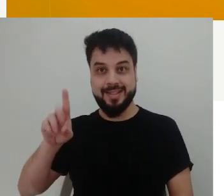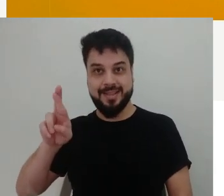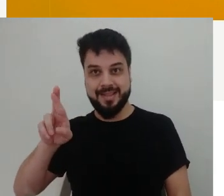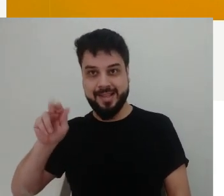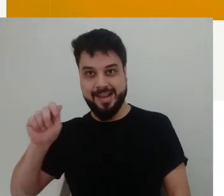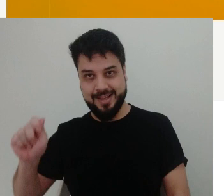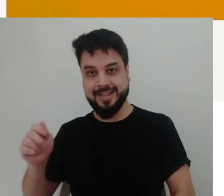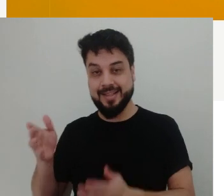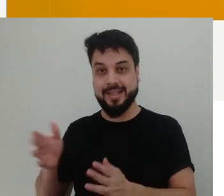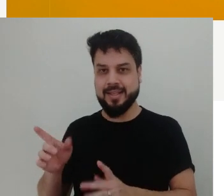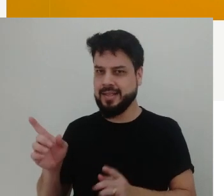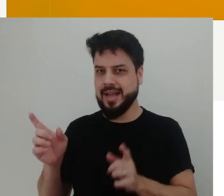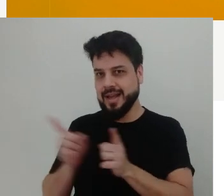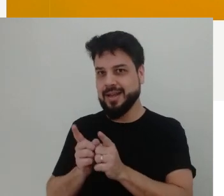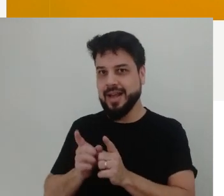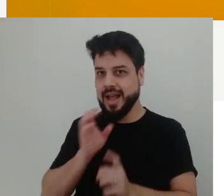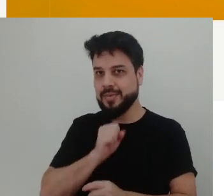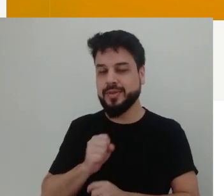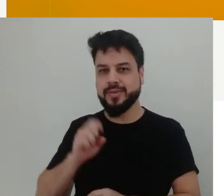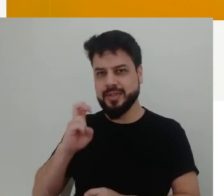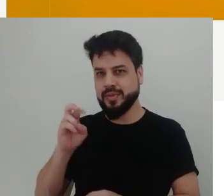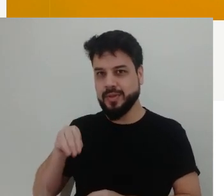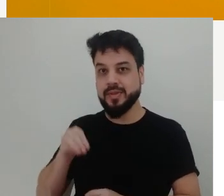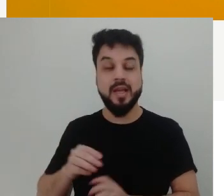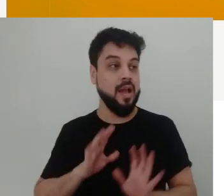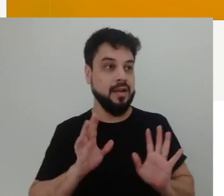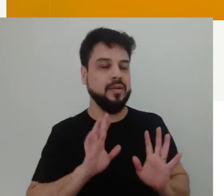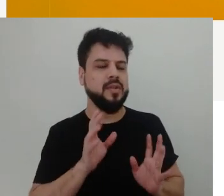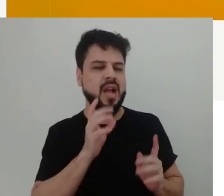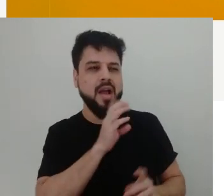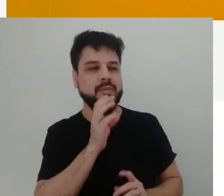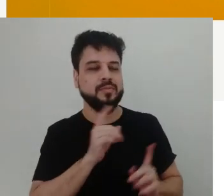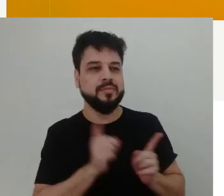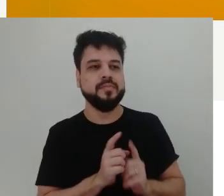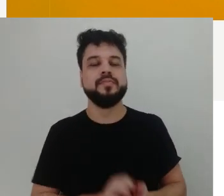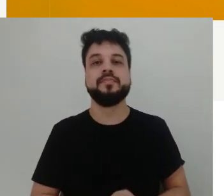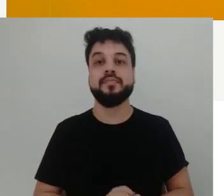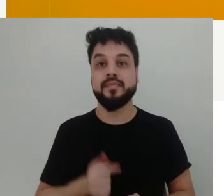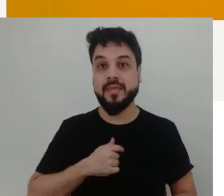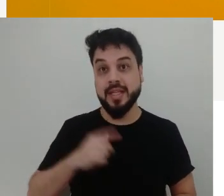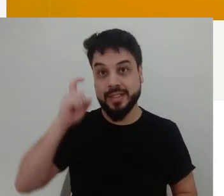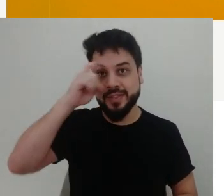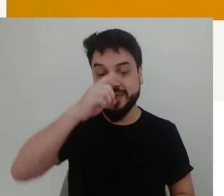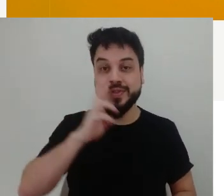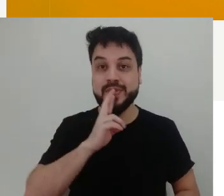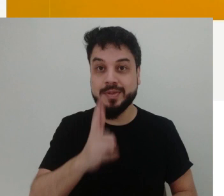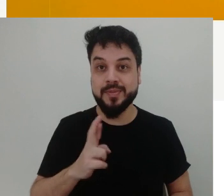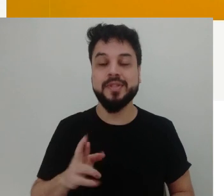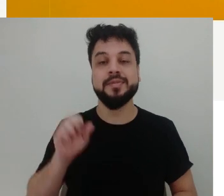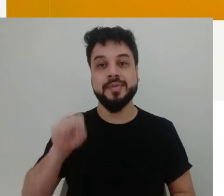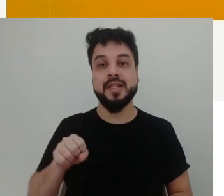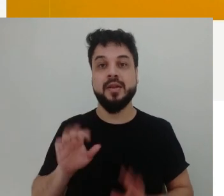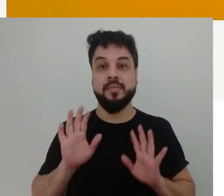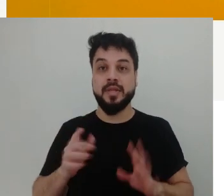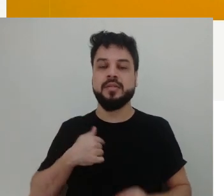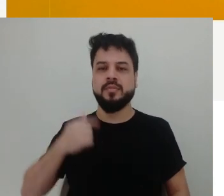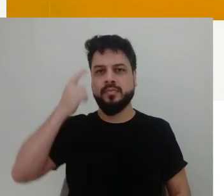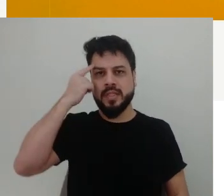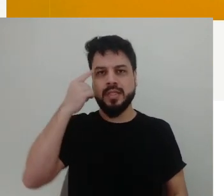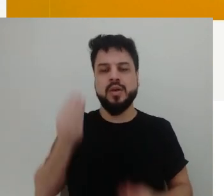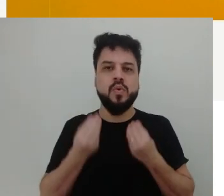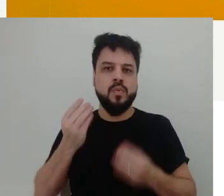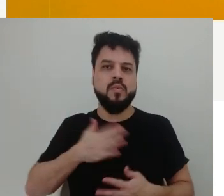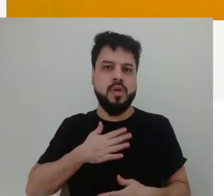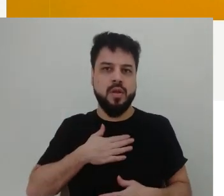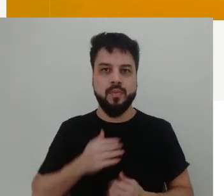carreiras acadêmicas, enquanto somos estudantes, são individuais. Ai de quem se atreve a tentar